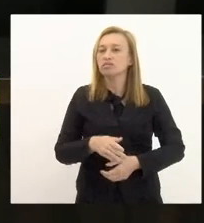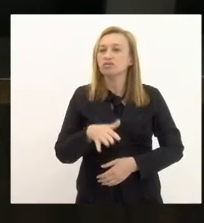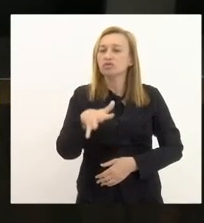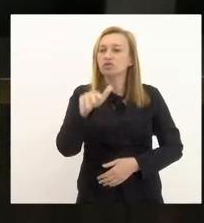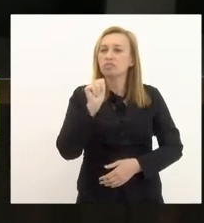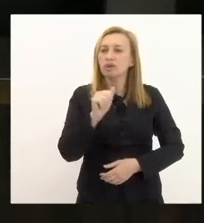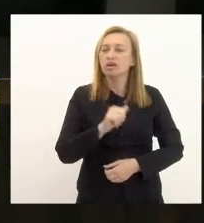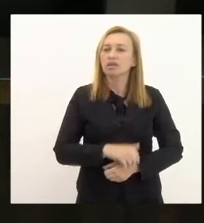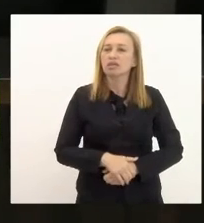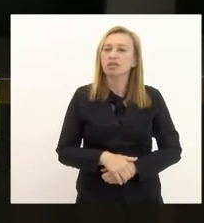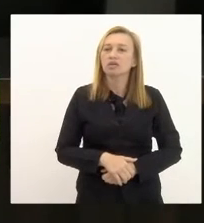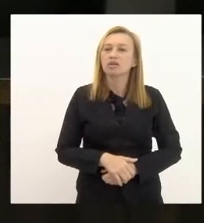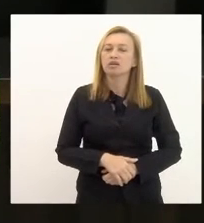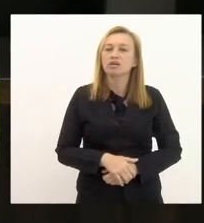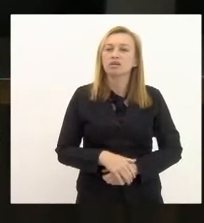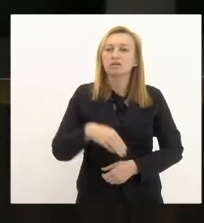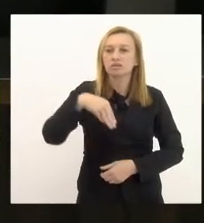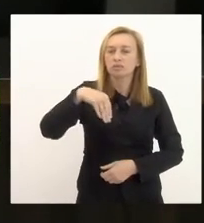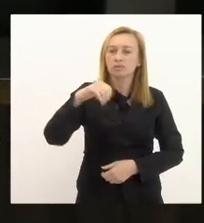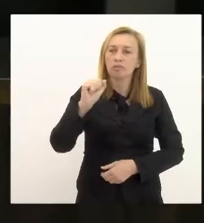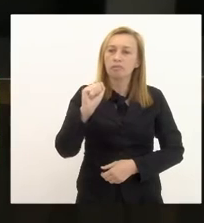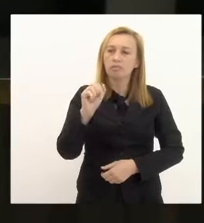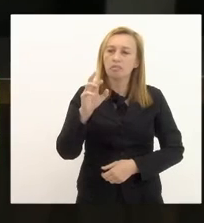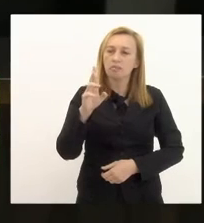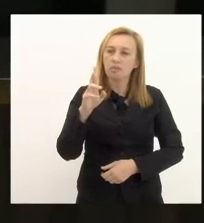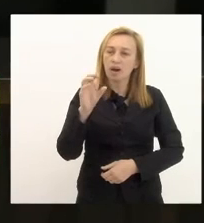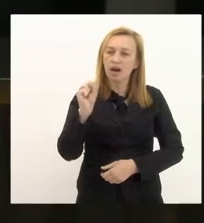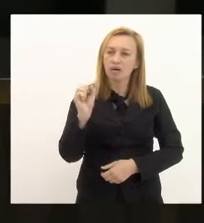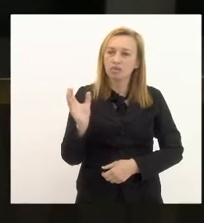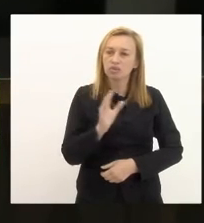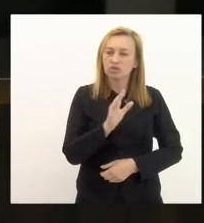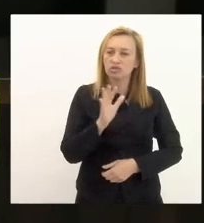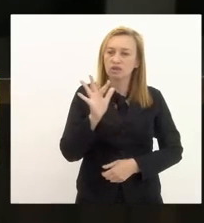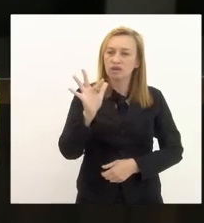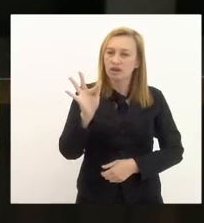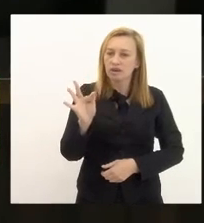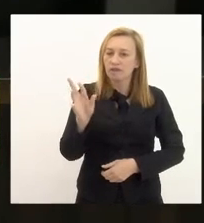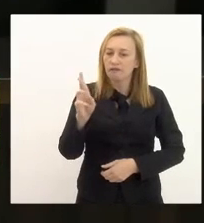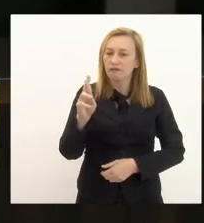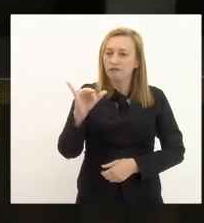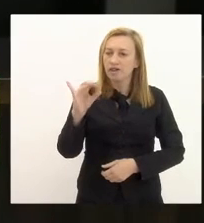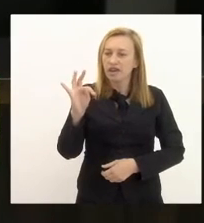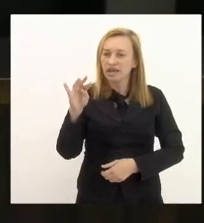e o senhor Marcos Freitas da Faetec